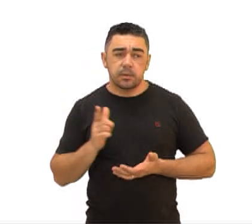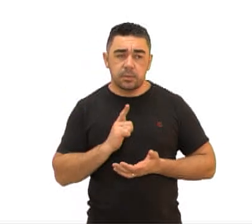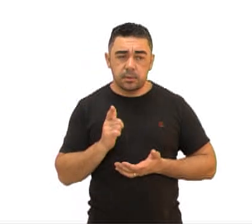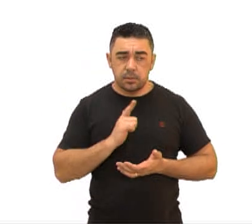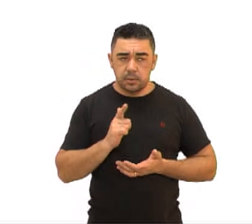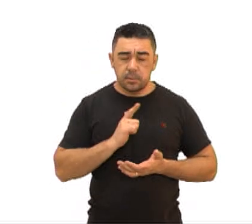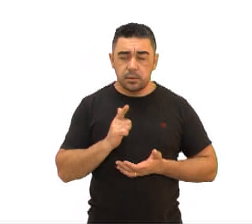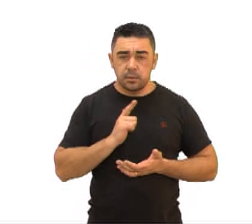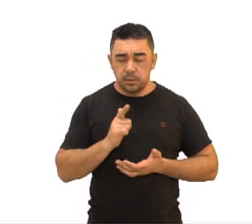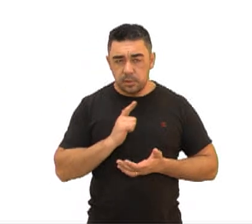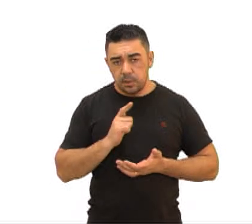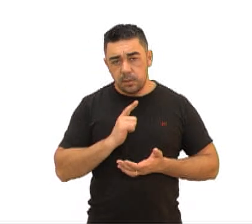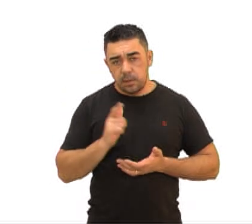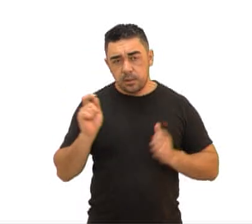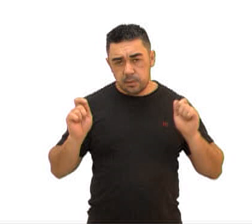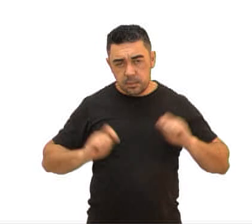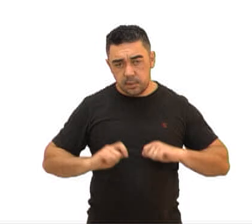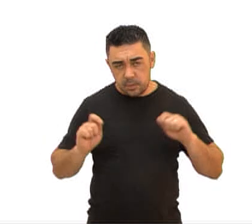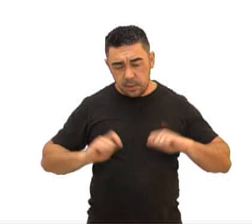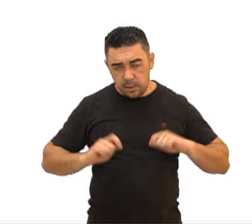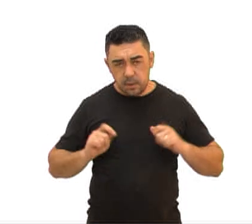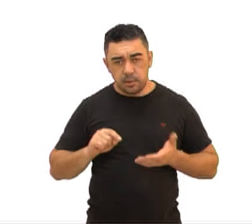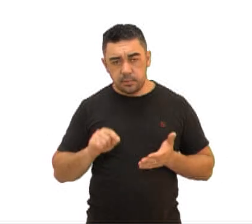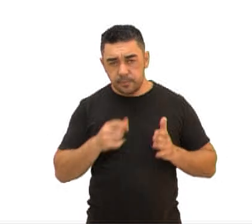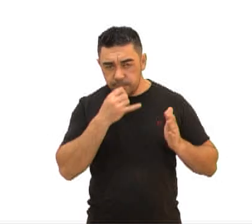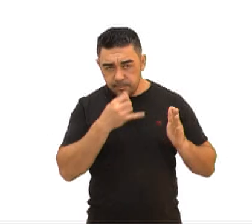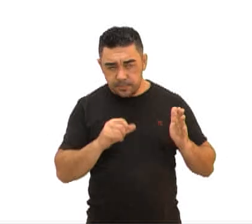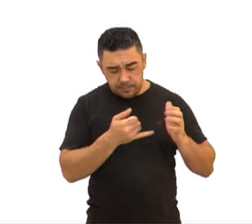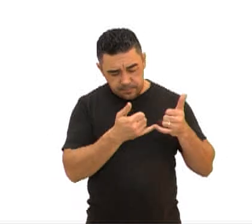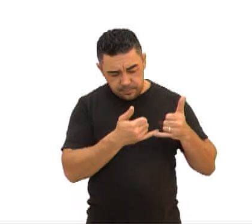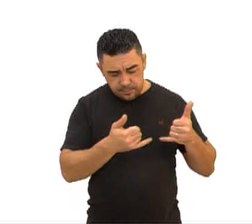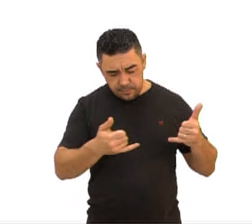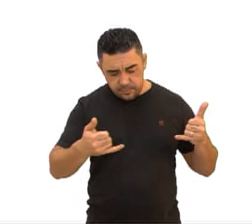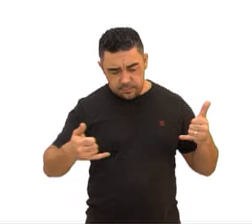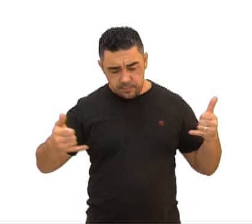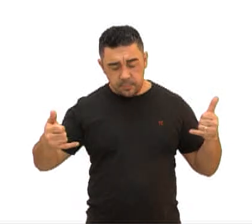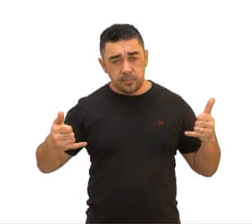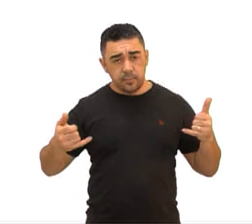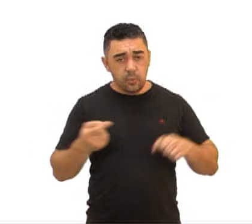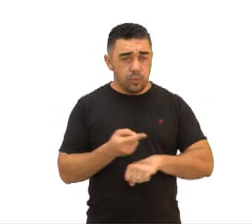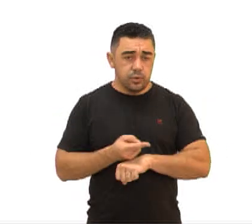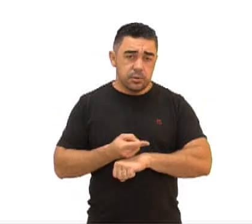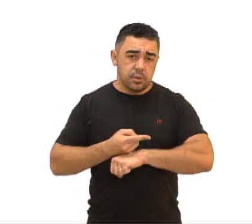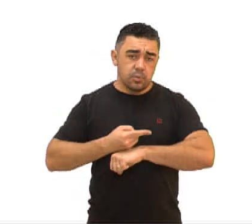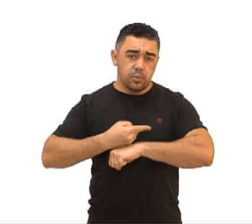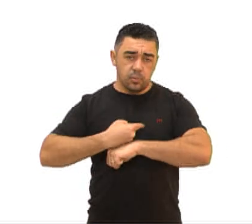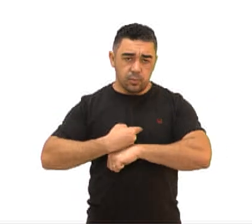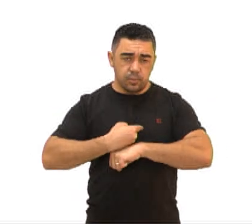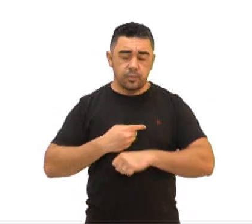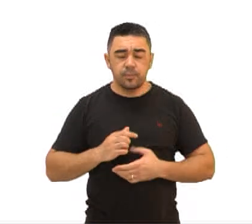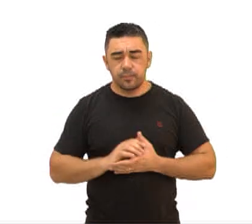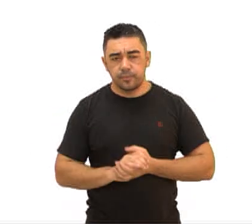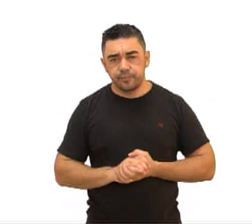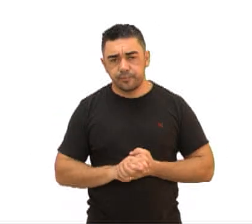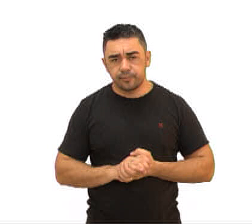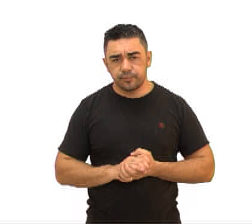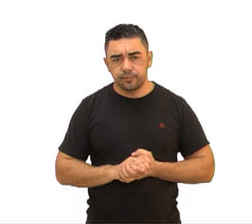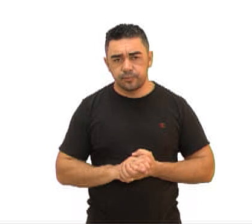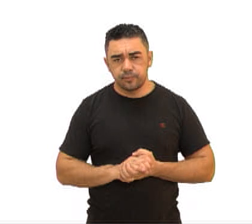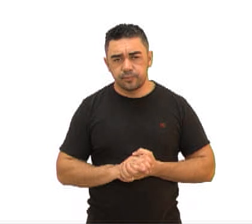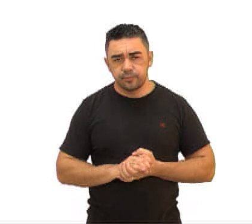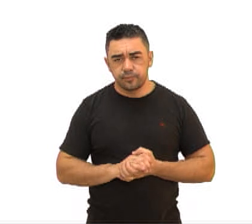carga vai ser acionada com essa energia por segundo. Então, veja